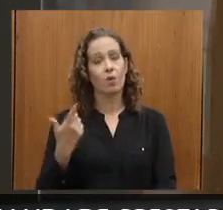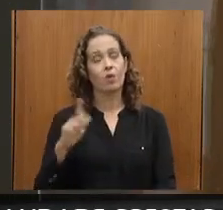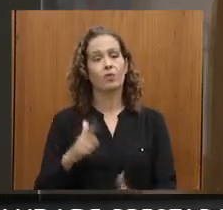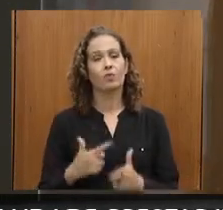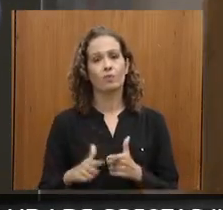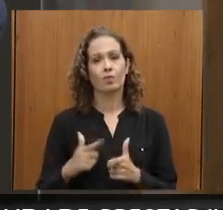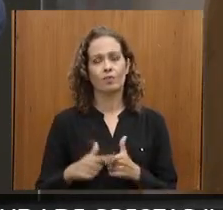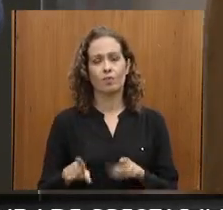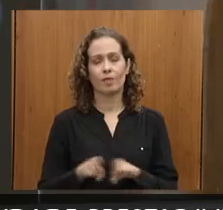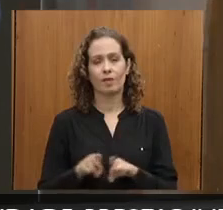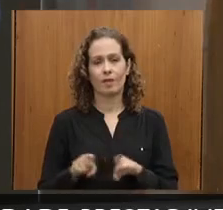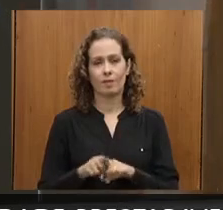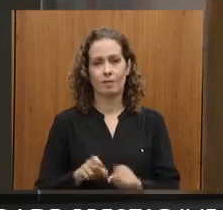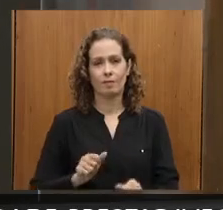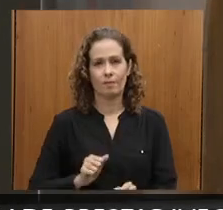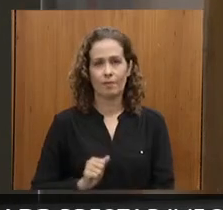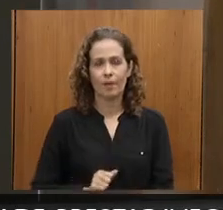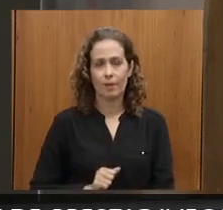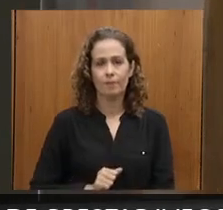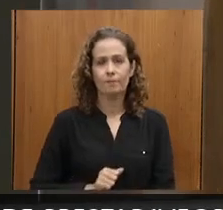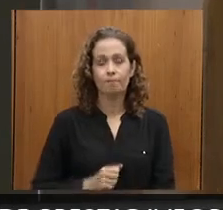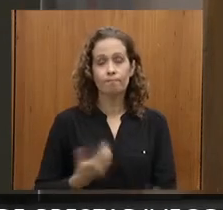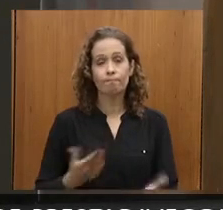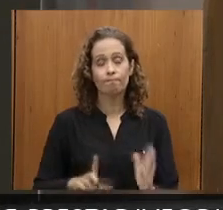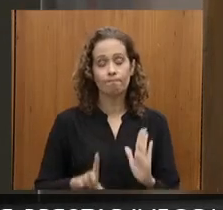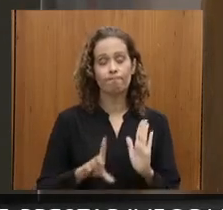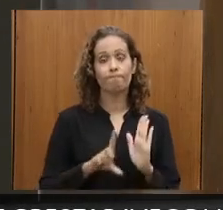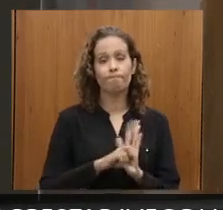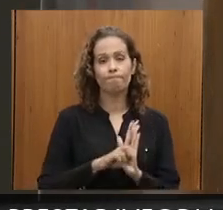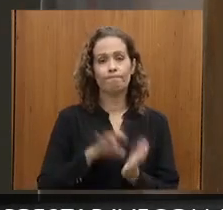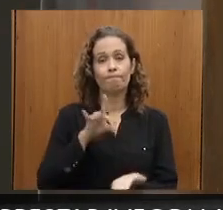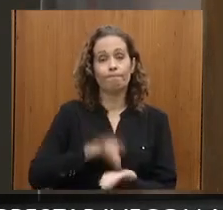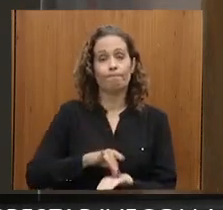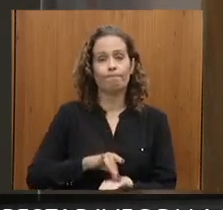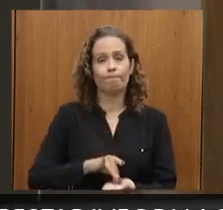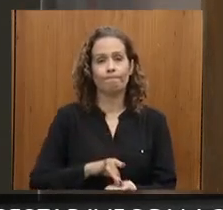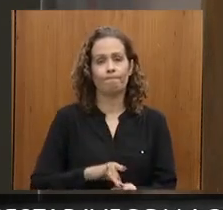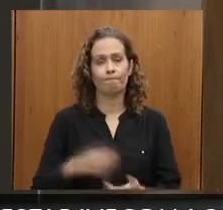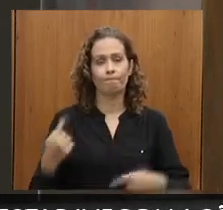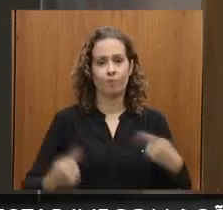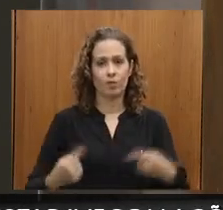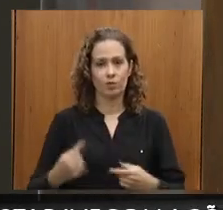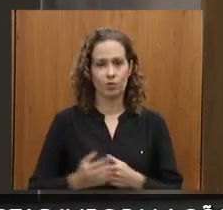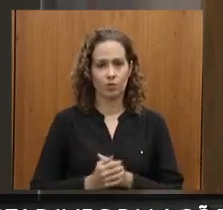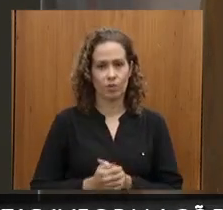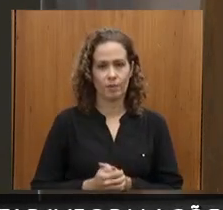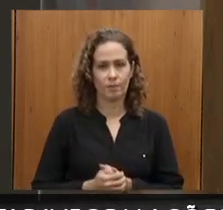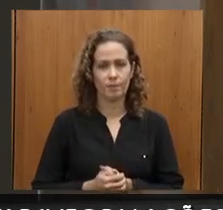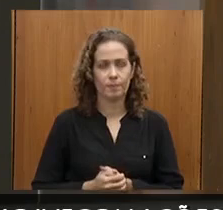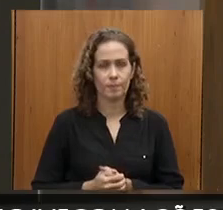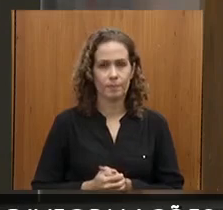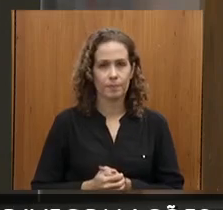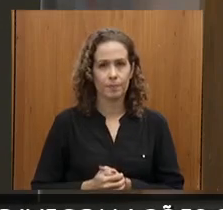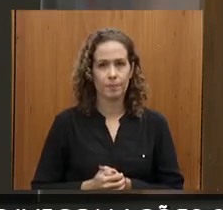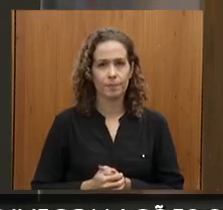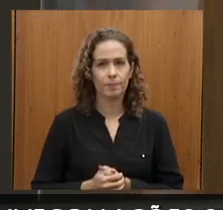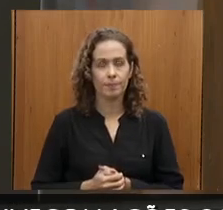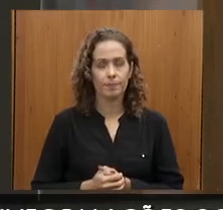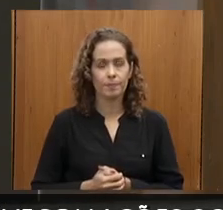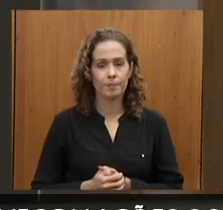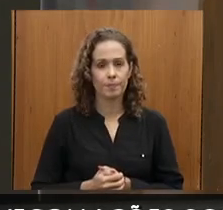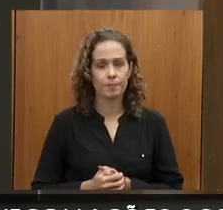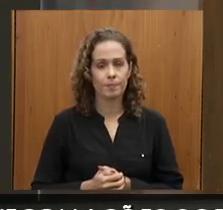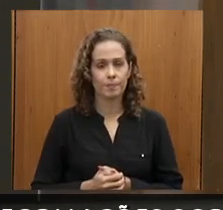de legitimidade política. Eu não acho adequado no